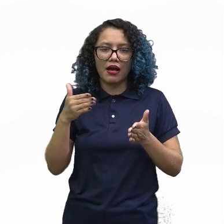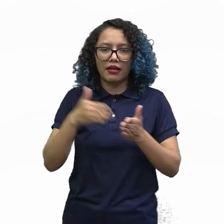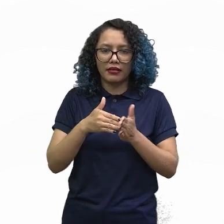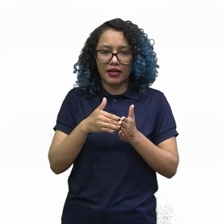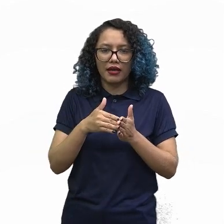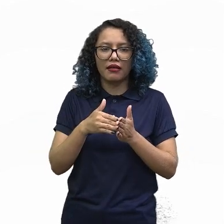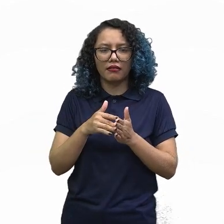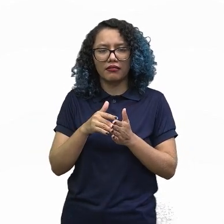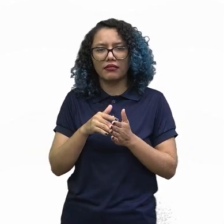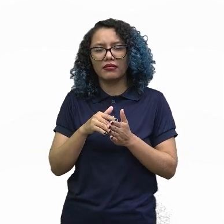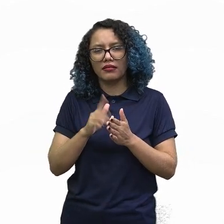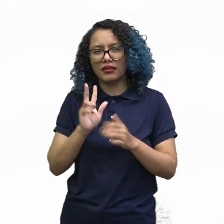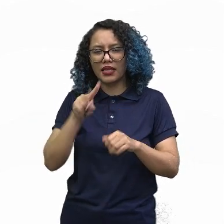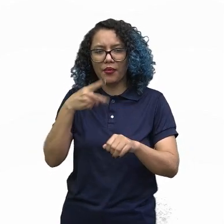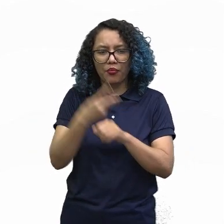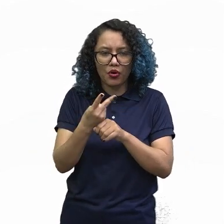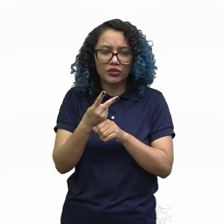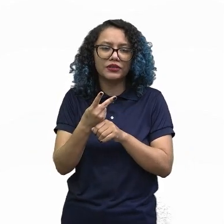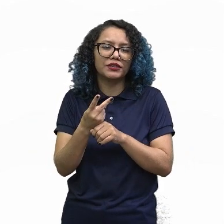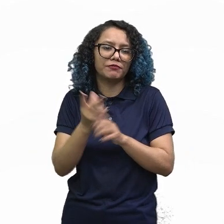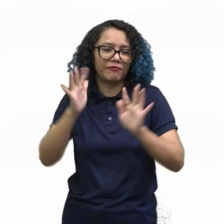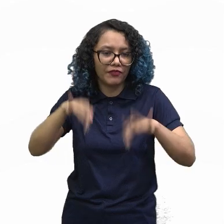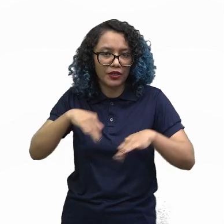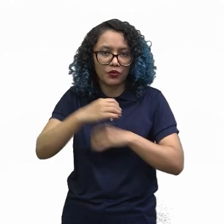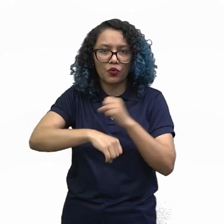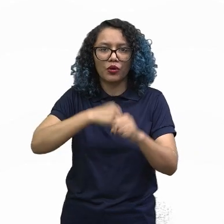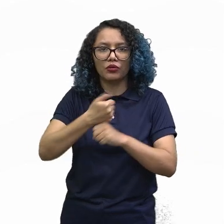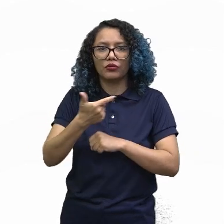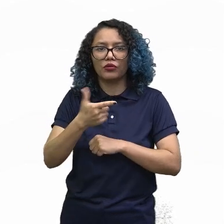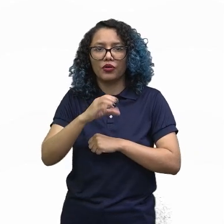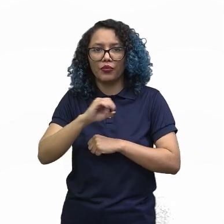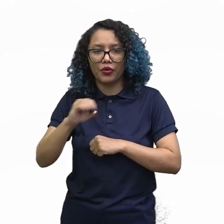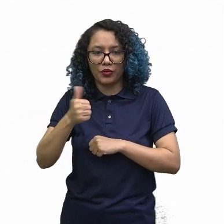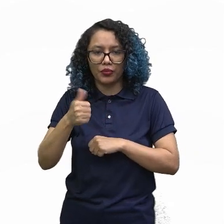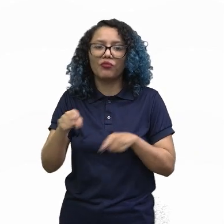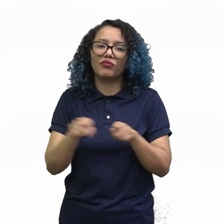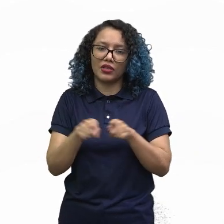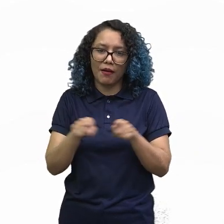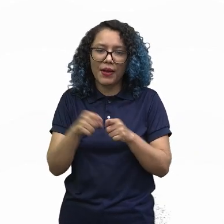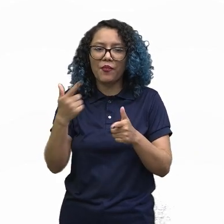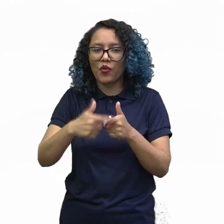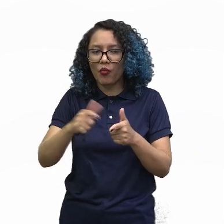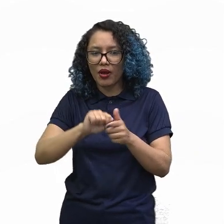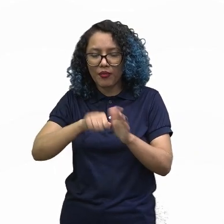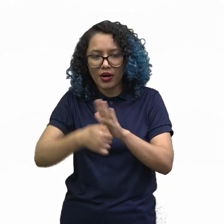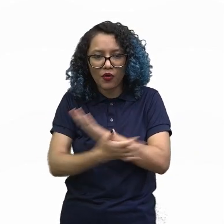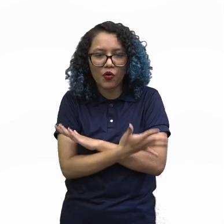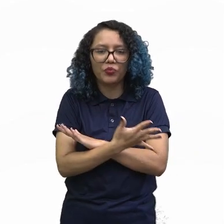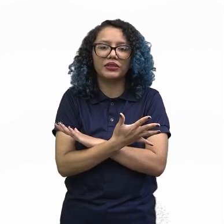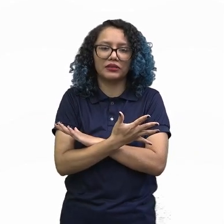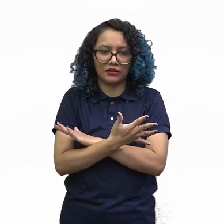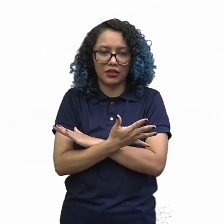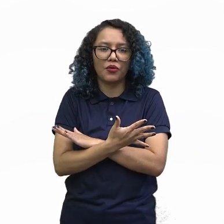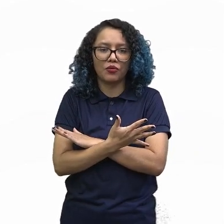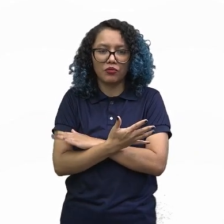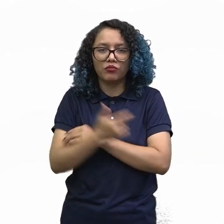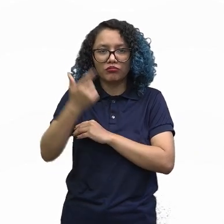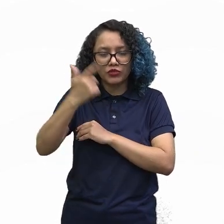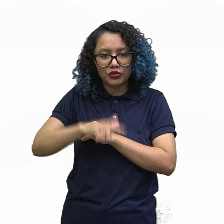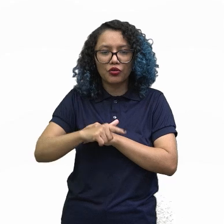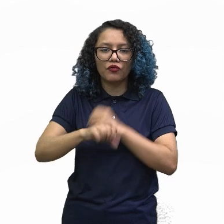temporariamente extinta em 2001, devido aos escândalos de corrupção, sendo recriada em 2003